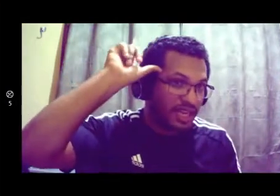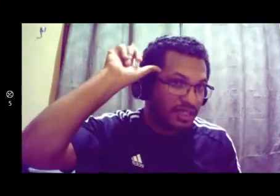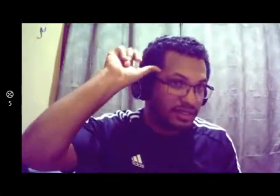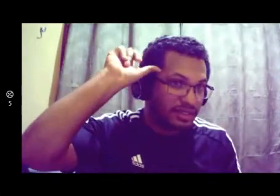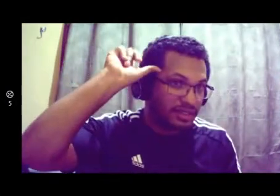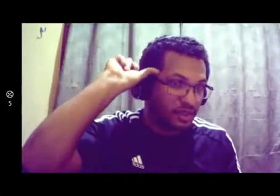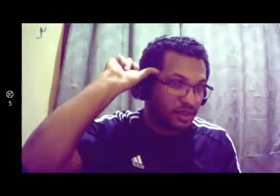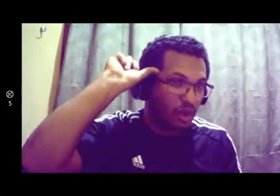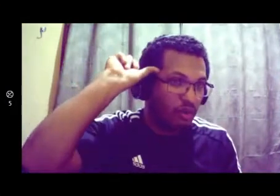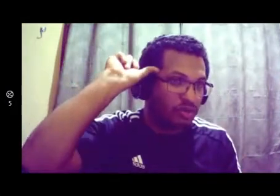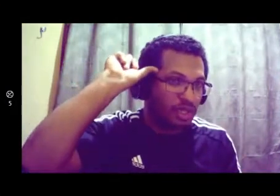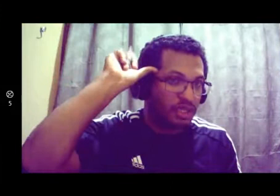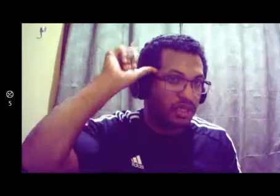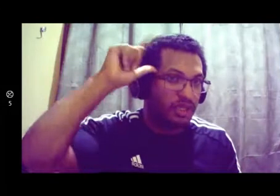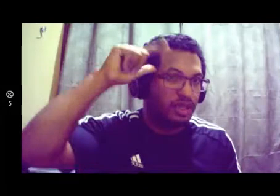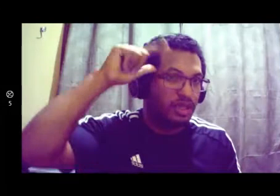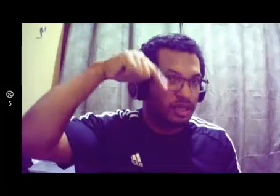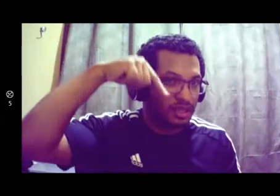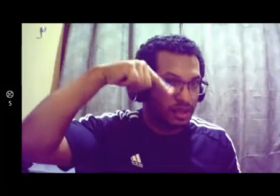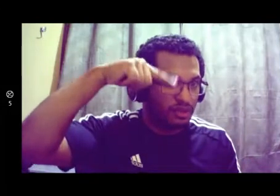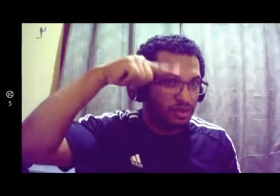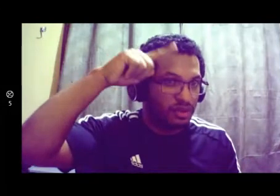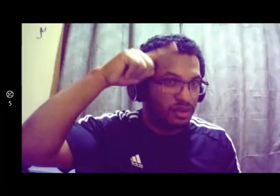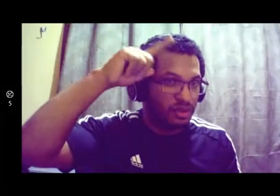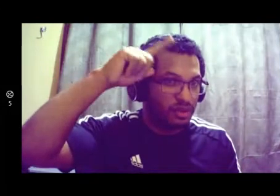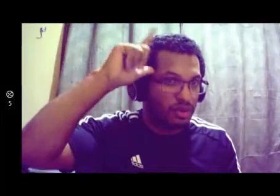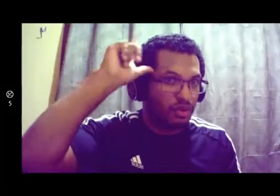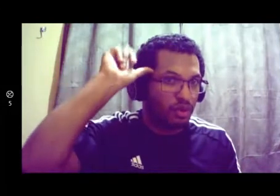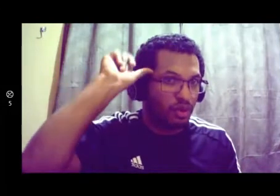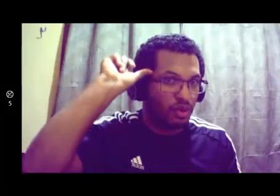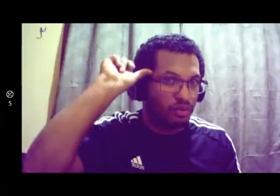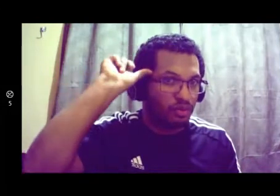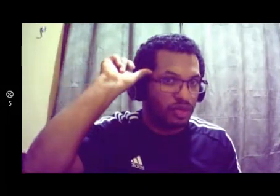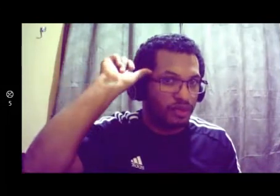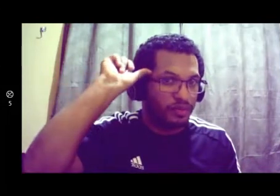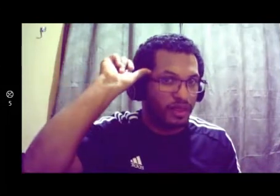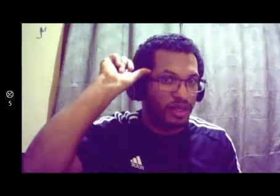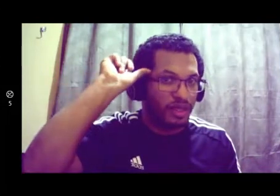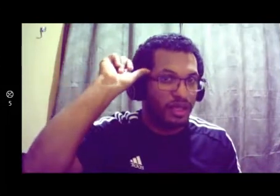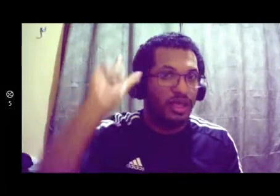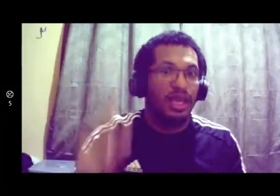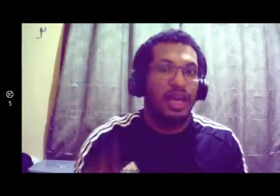para trás. Ontem. Então, ontem.